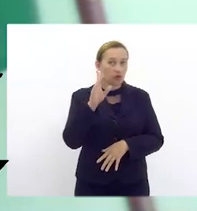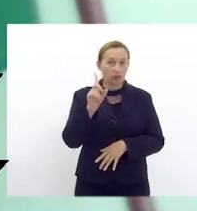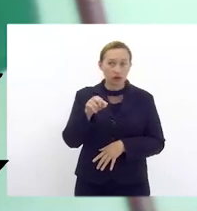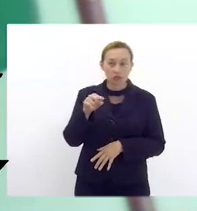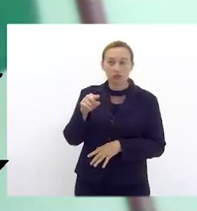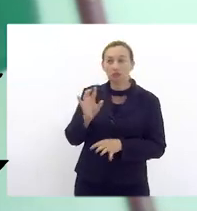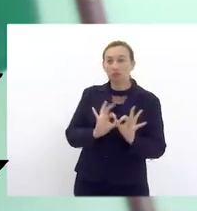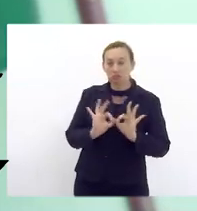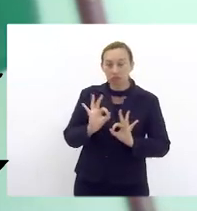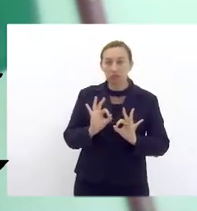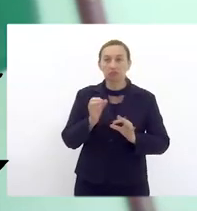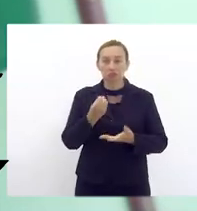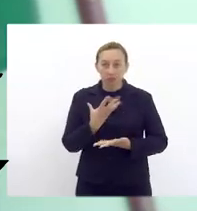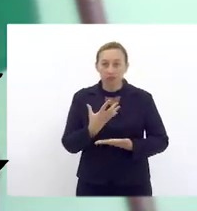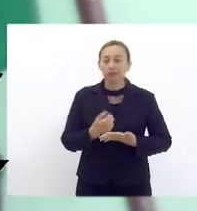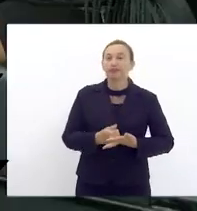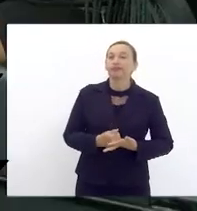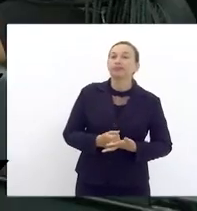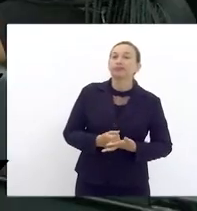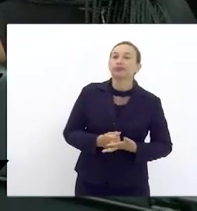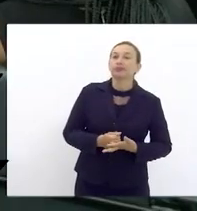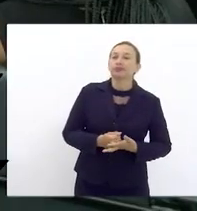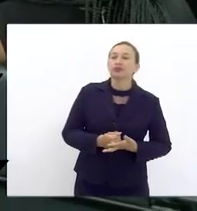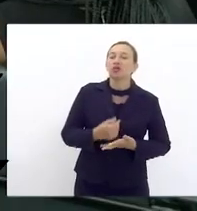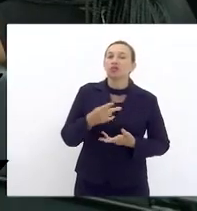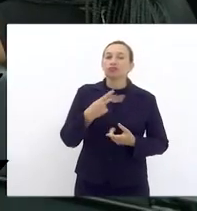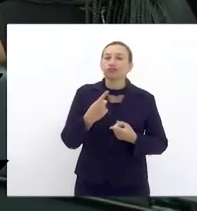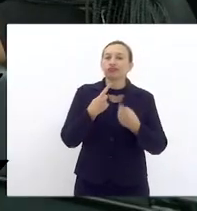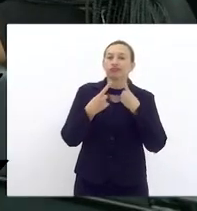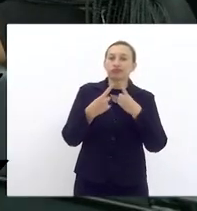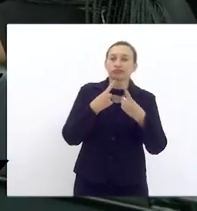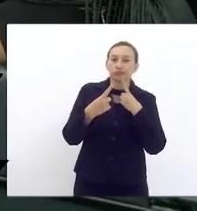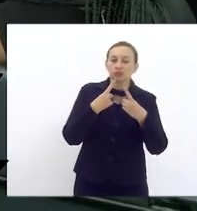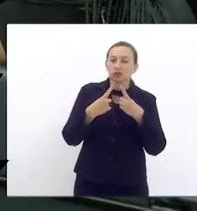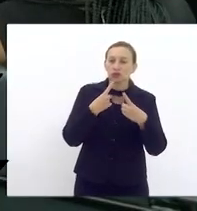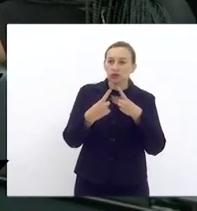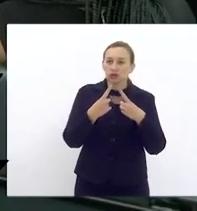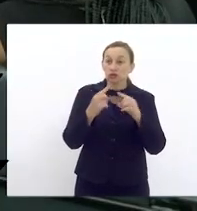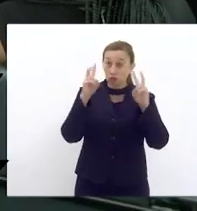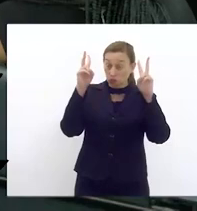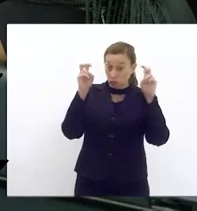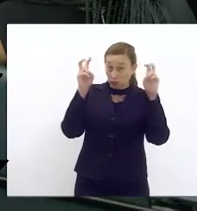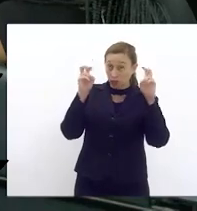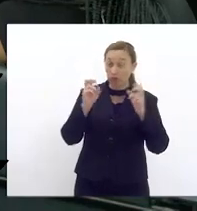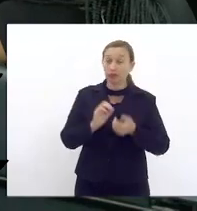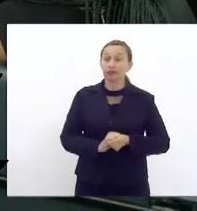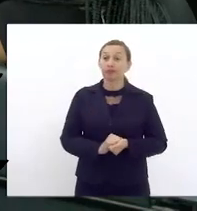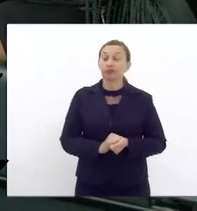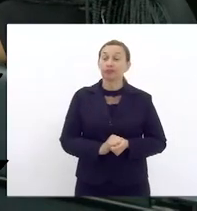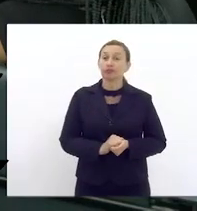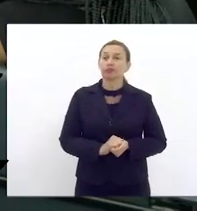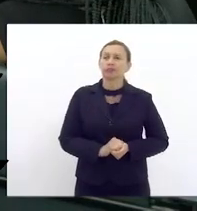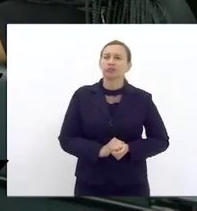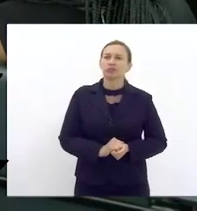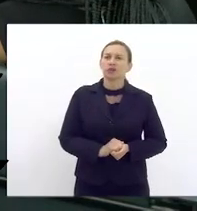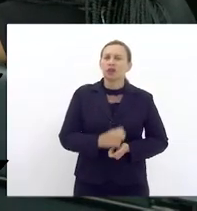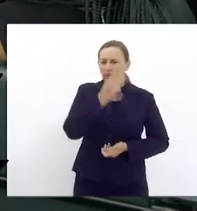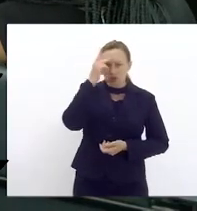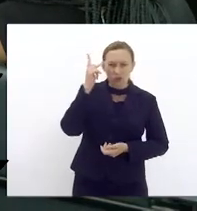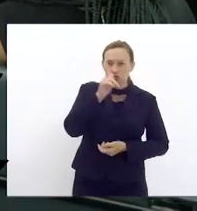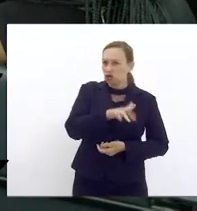que foram bem feitos quer o quê a gente trazer a discussão para contradição do tema né tivemos aquilo pessoas